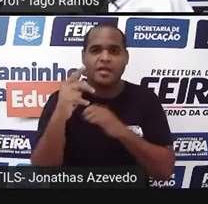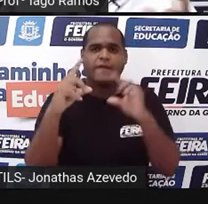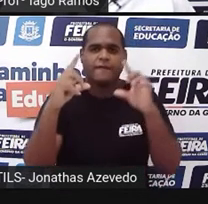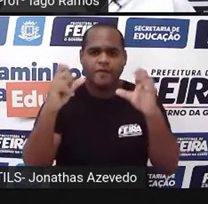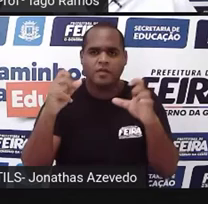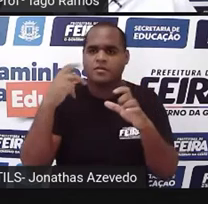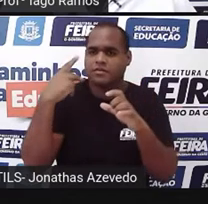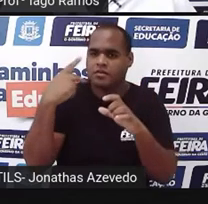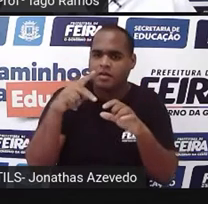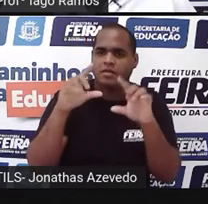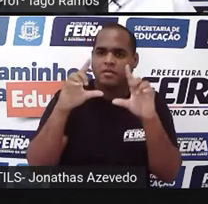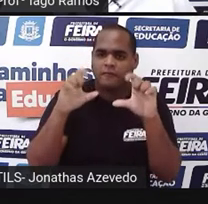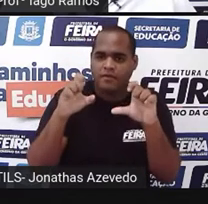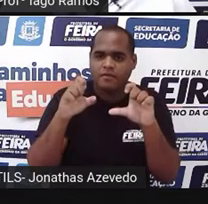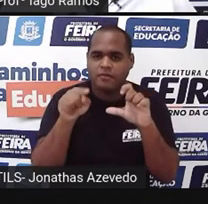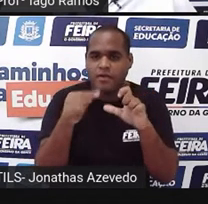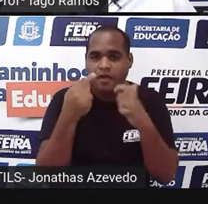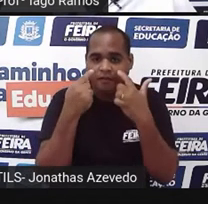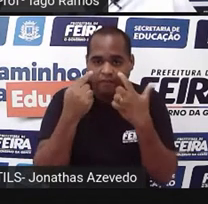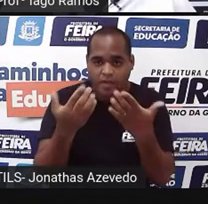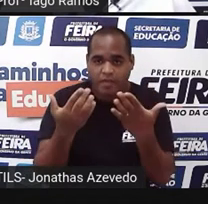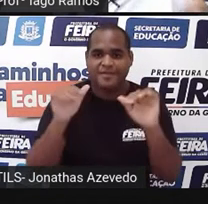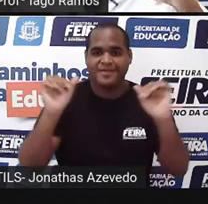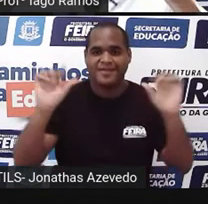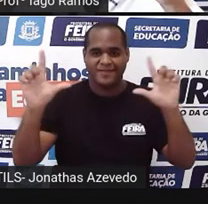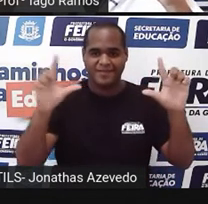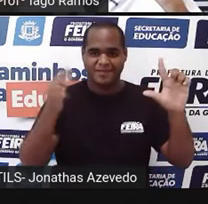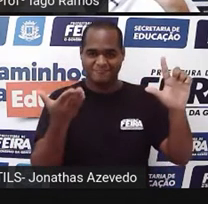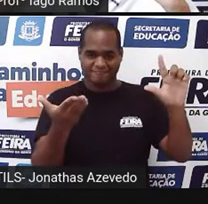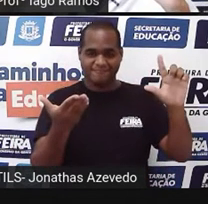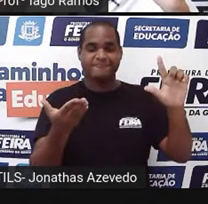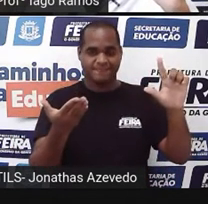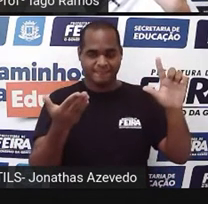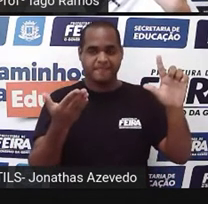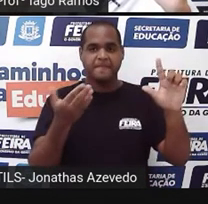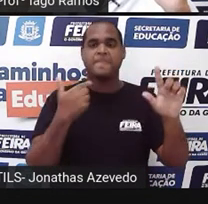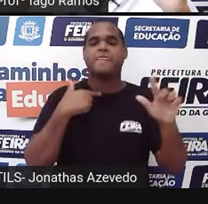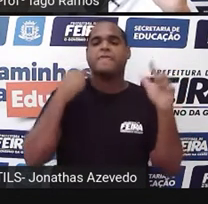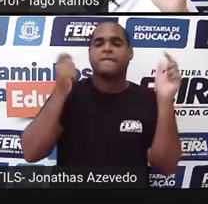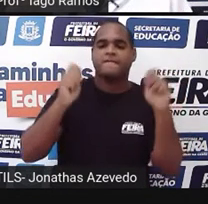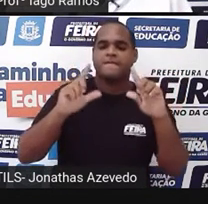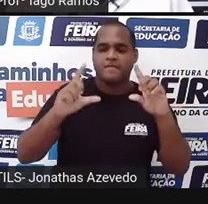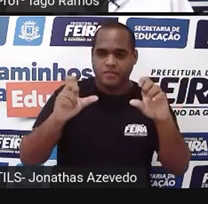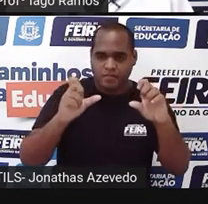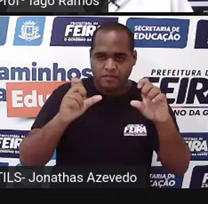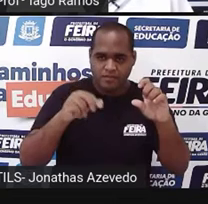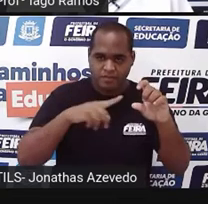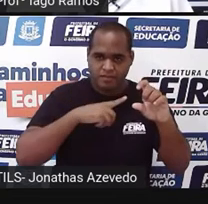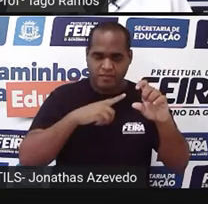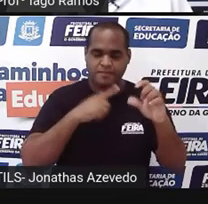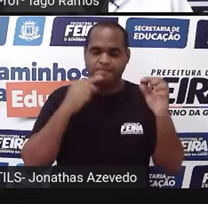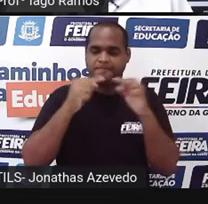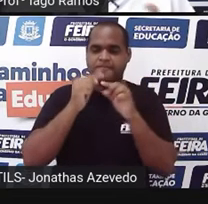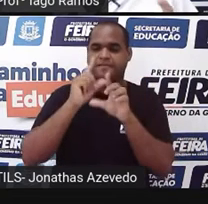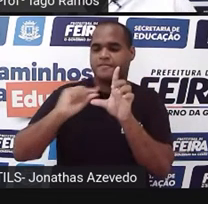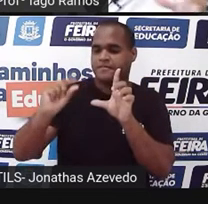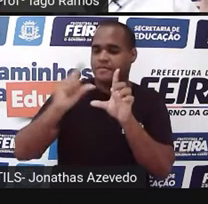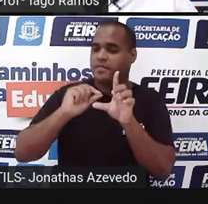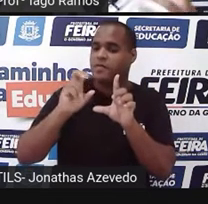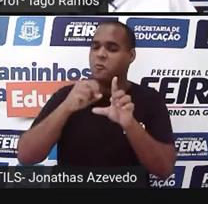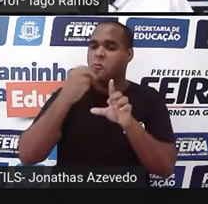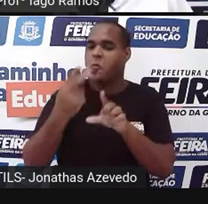celular caso você esteja vendo essa aula pela TV faz a foto dessa tela tá bom para pegar esse link